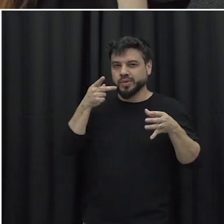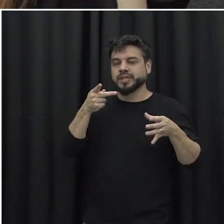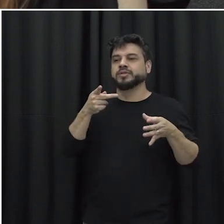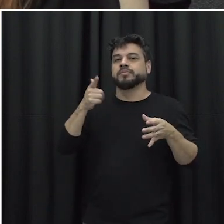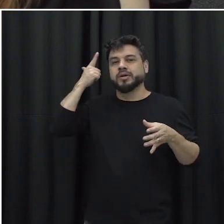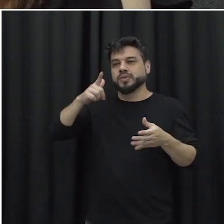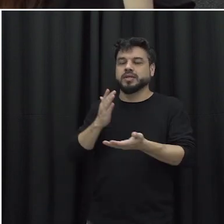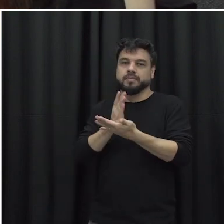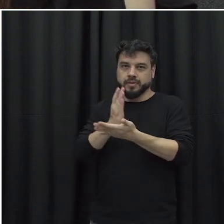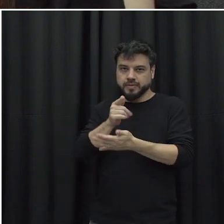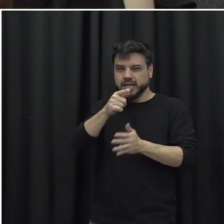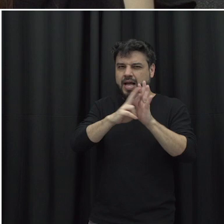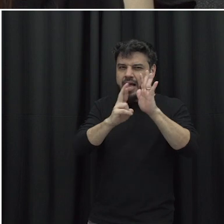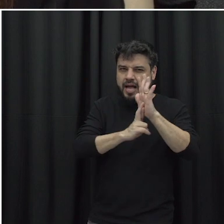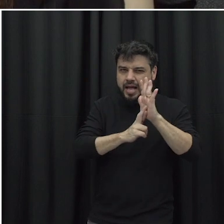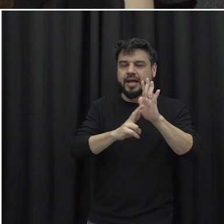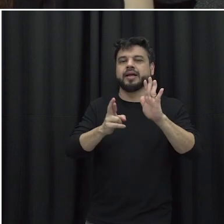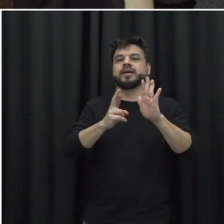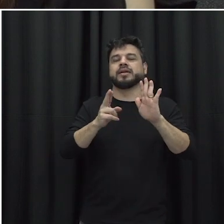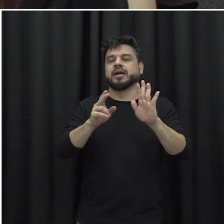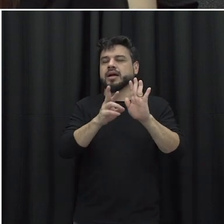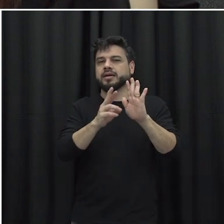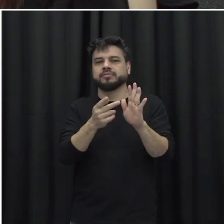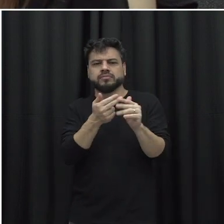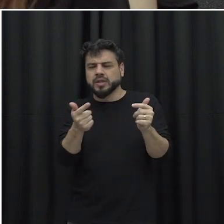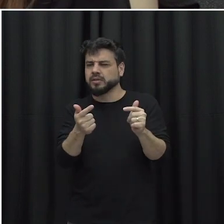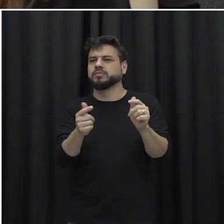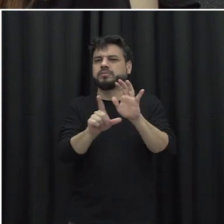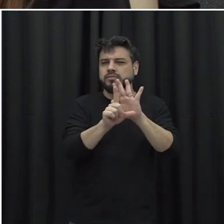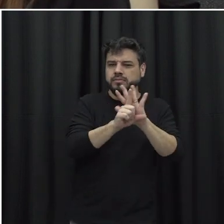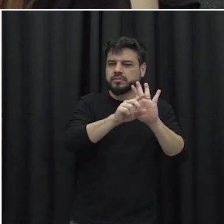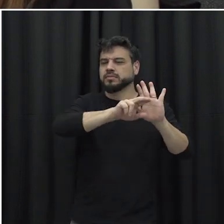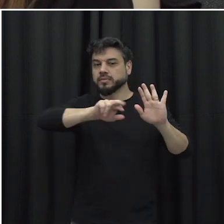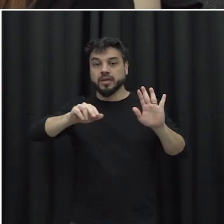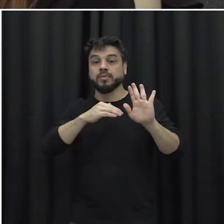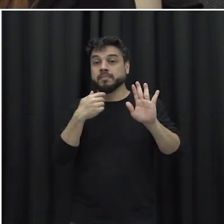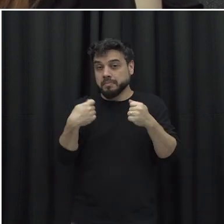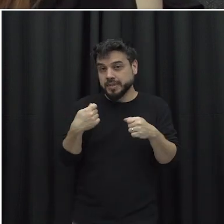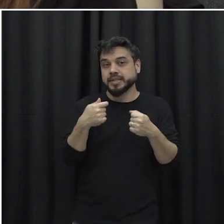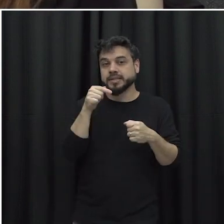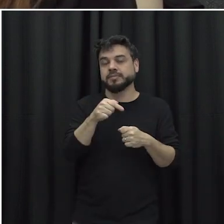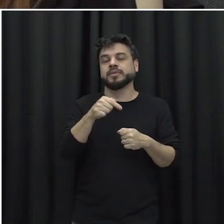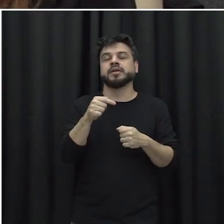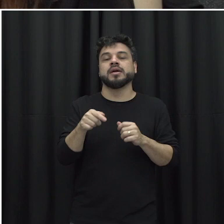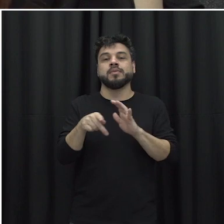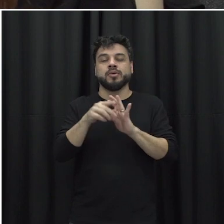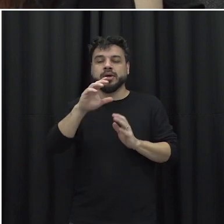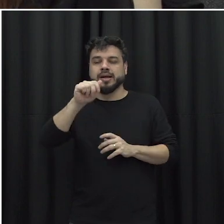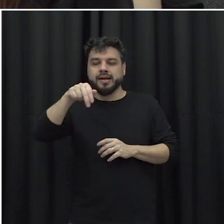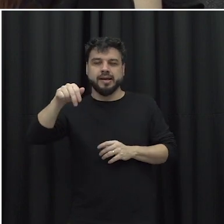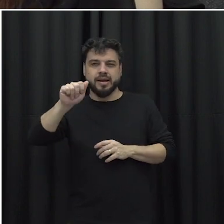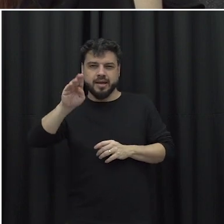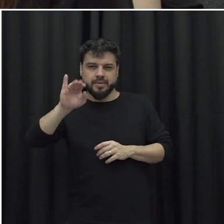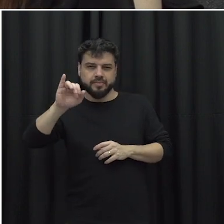normas todas, essa regulamentação toda que a gente vê com relação aos produtos da cannabis não existe com outros